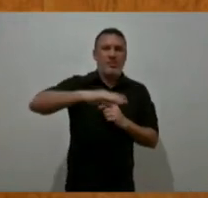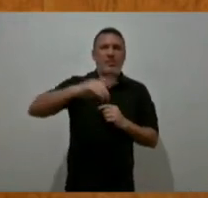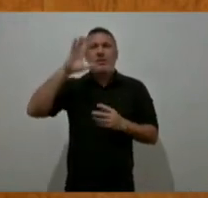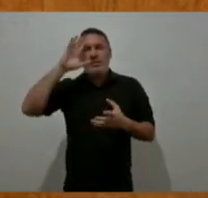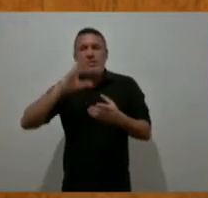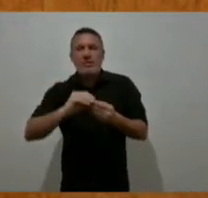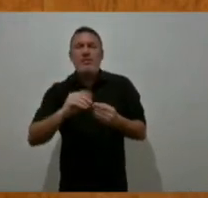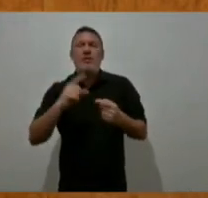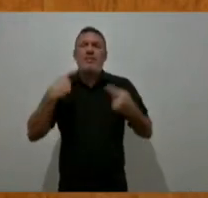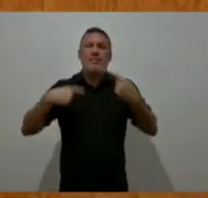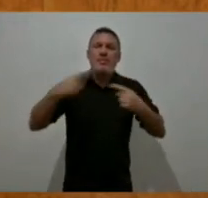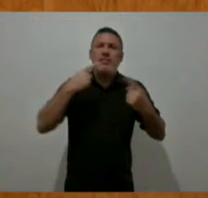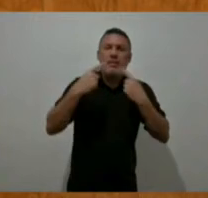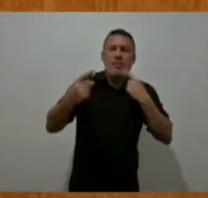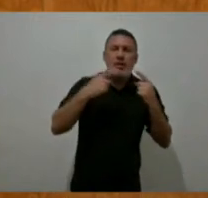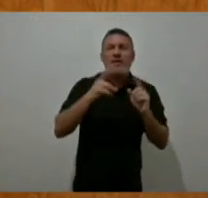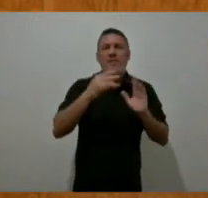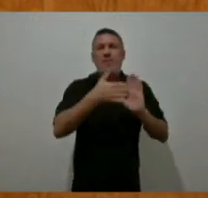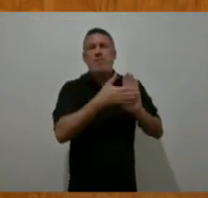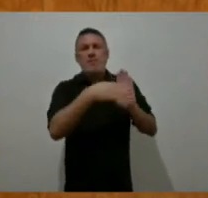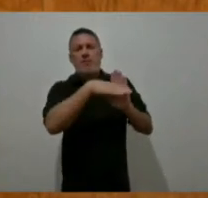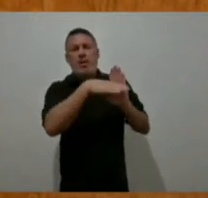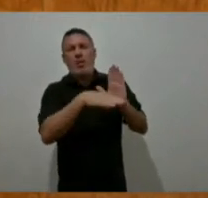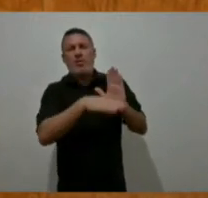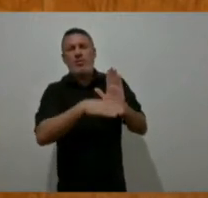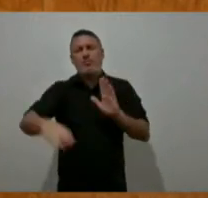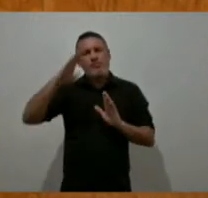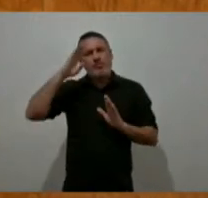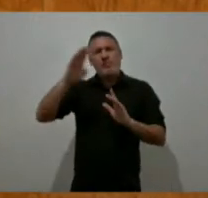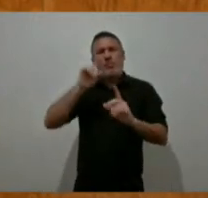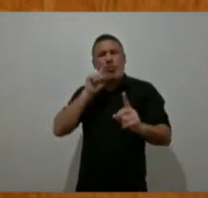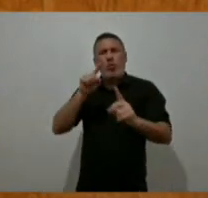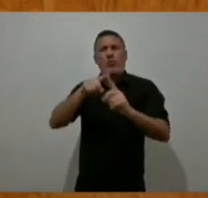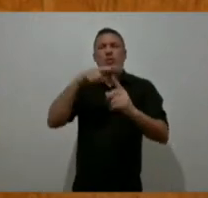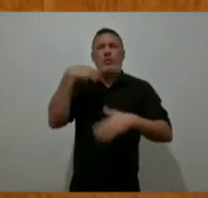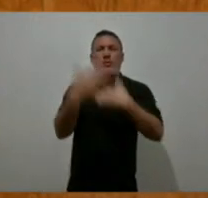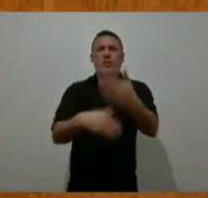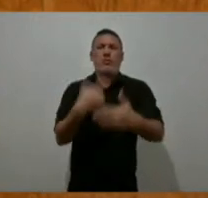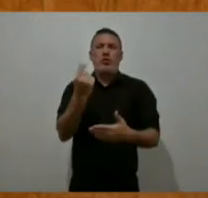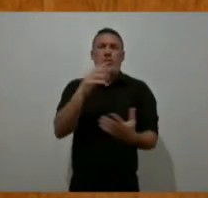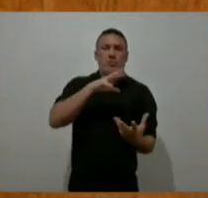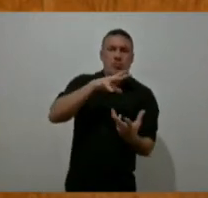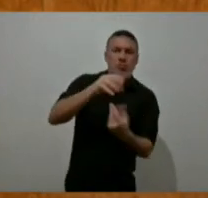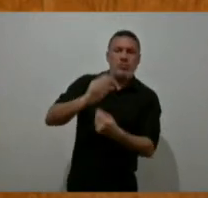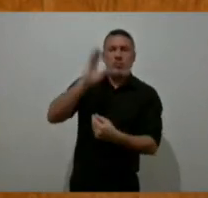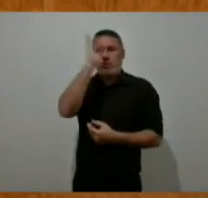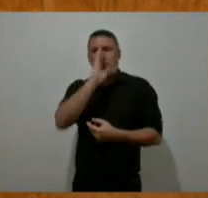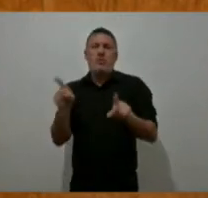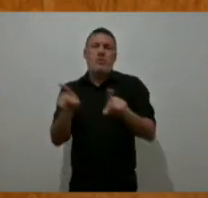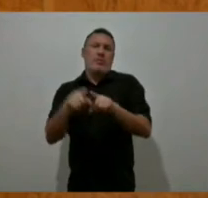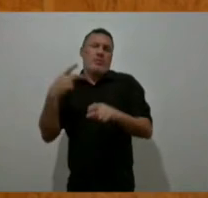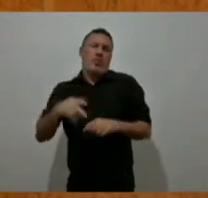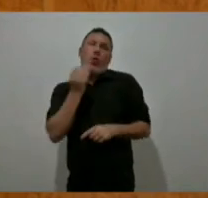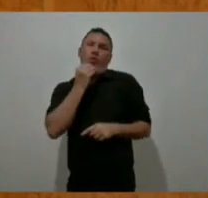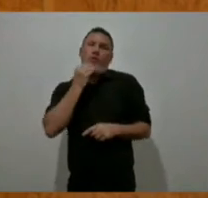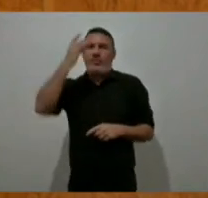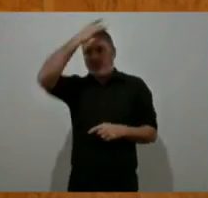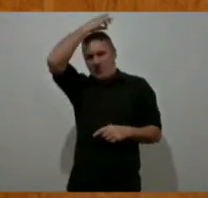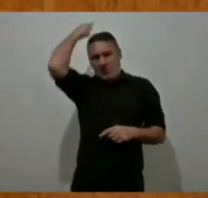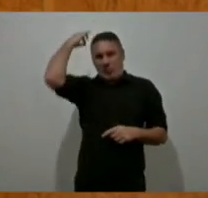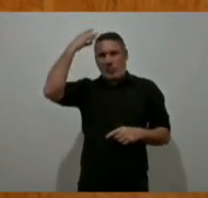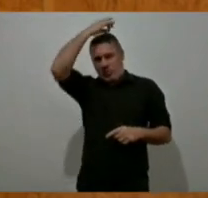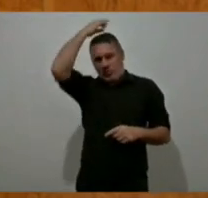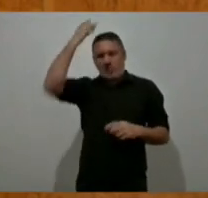serão fundamentais para o desenvolvimento econômico do mundo, Brasil e, obviamente, do nosso Estado, o Espírito Santo.